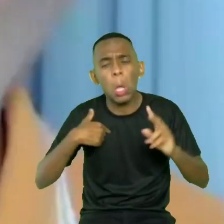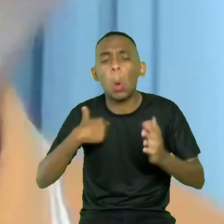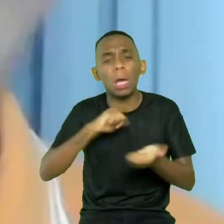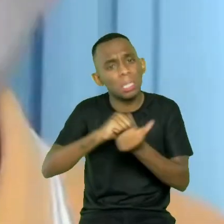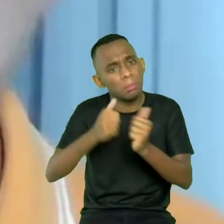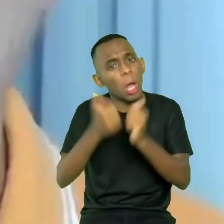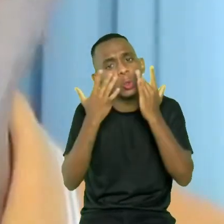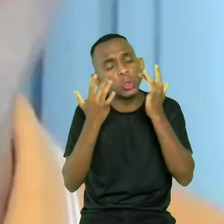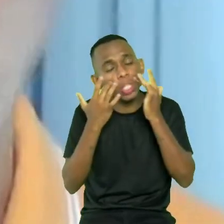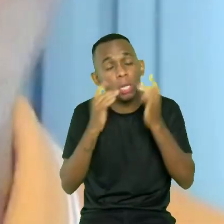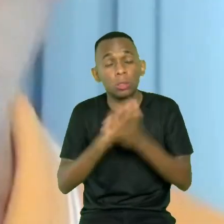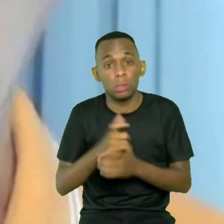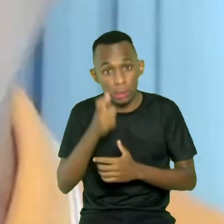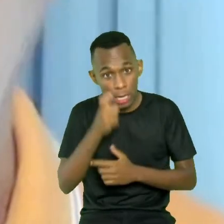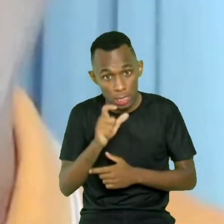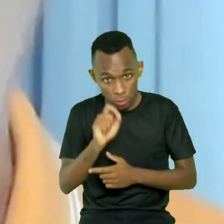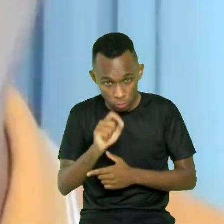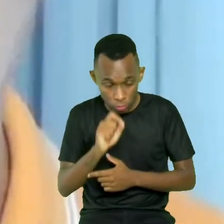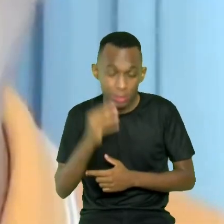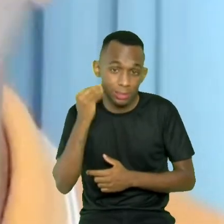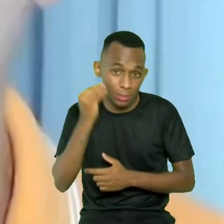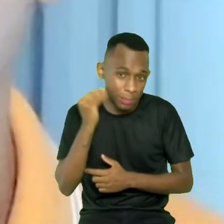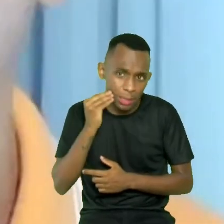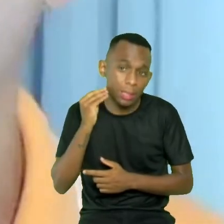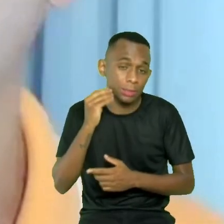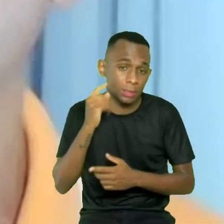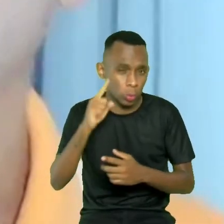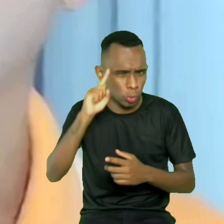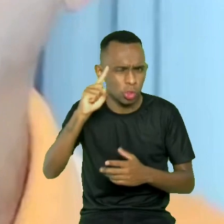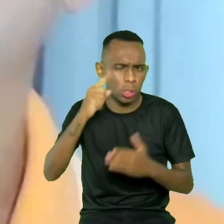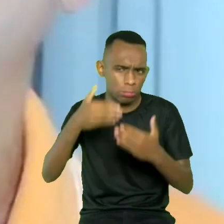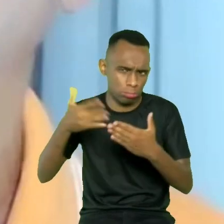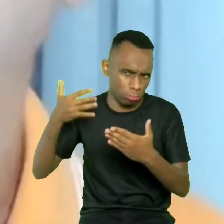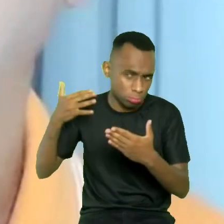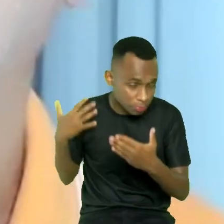dessa história, porque naquele dia, até aquele dia,